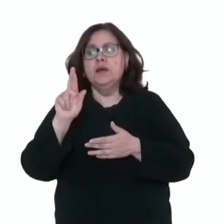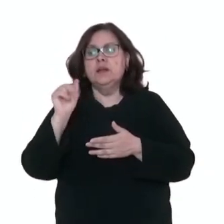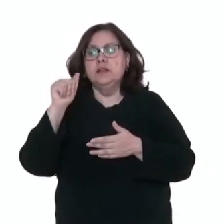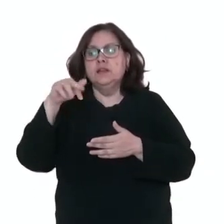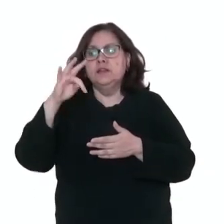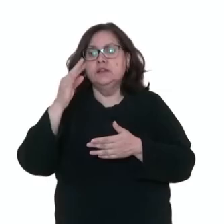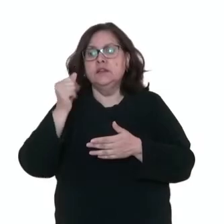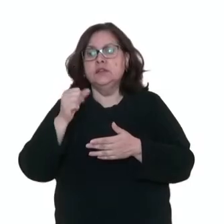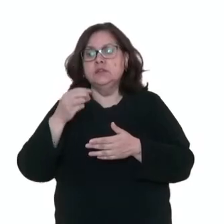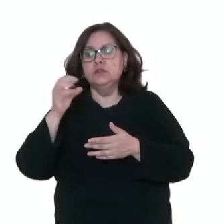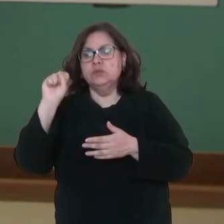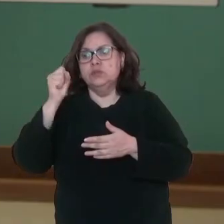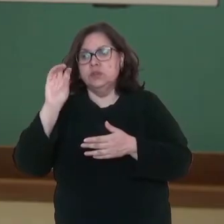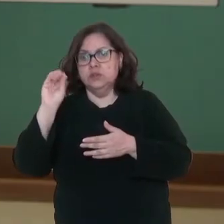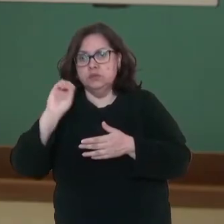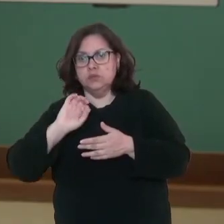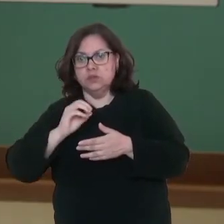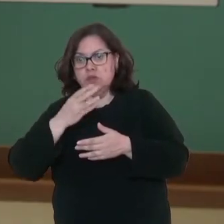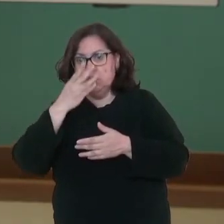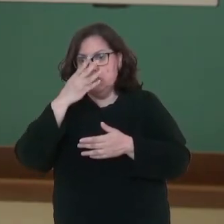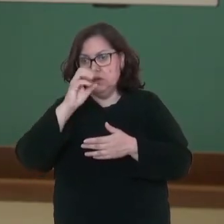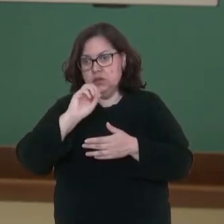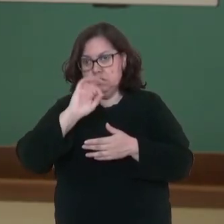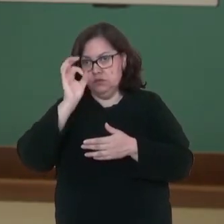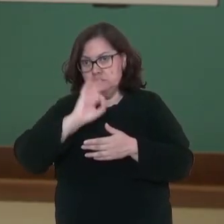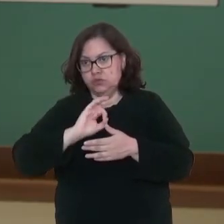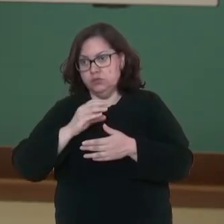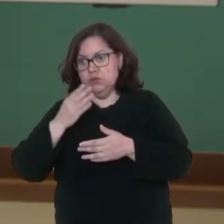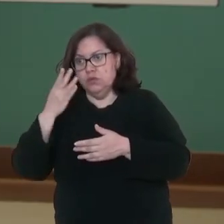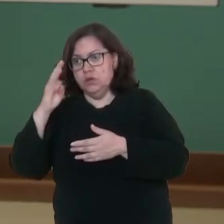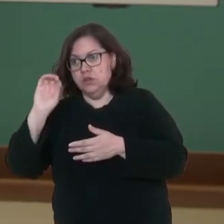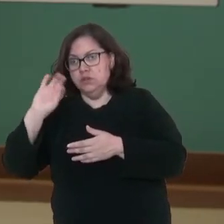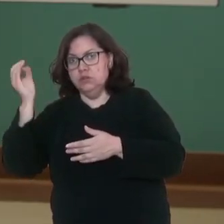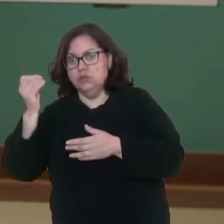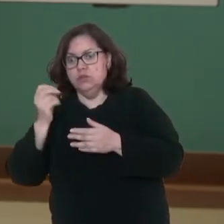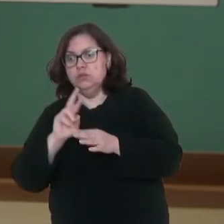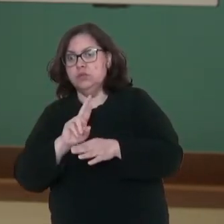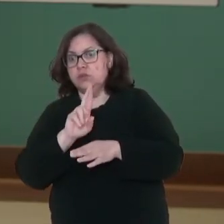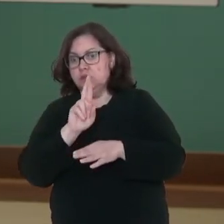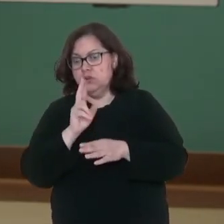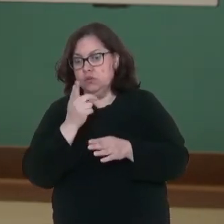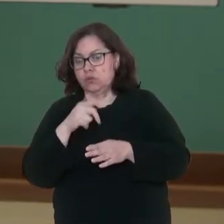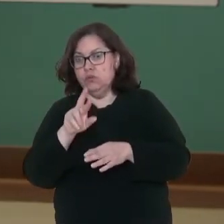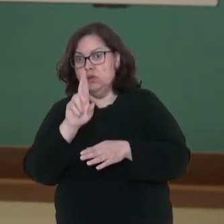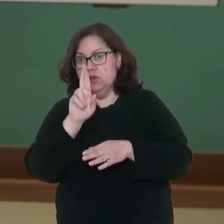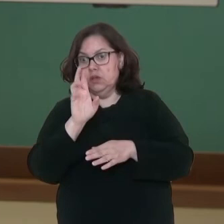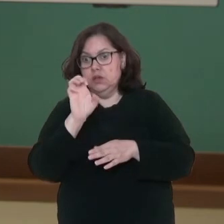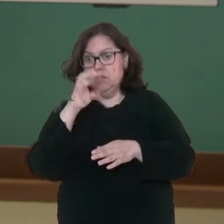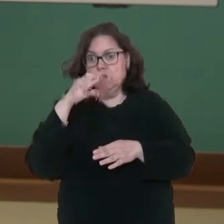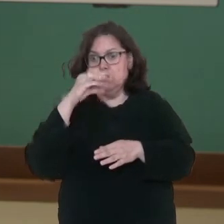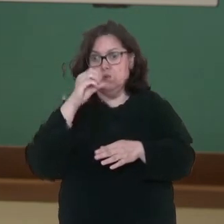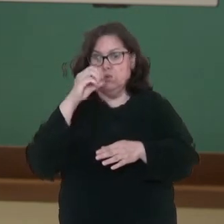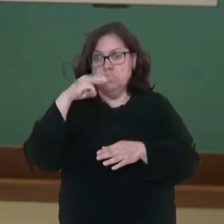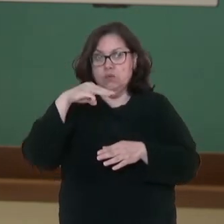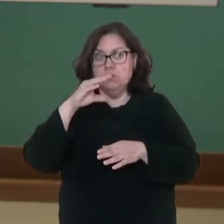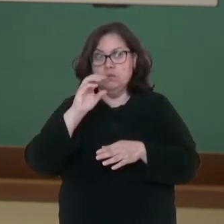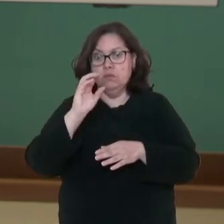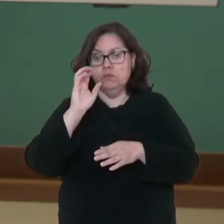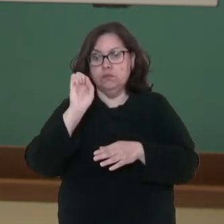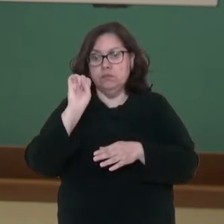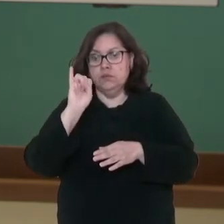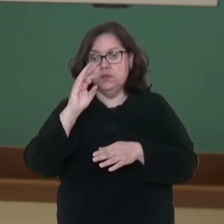80%, 40% de um tipo, 40% de outro. Os recombinantes você tem que fazer a troca ali das letrinhas, né,